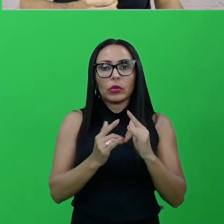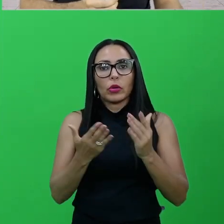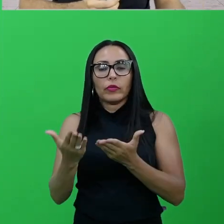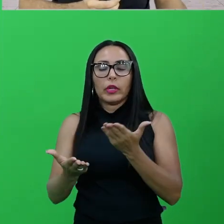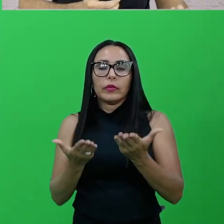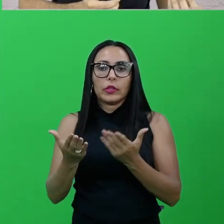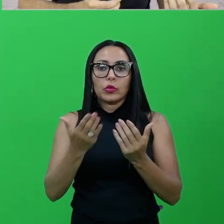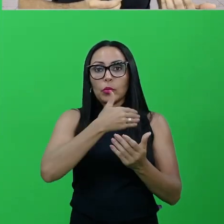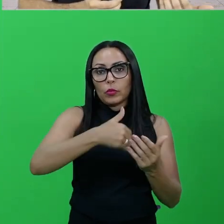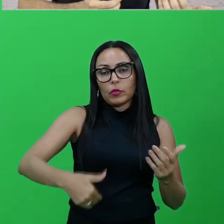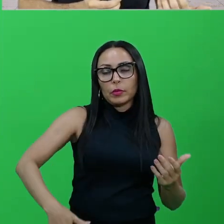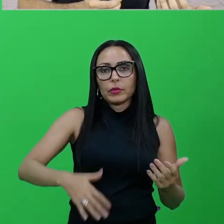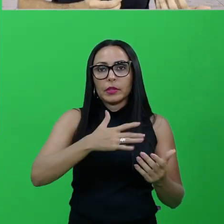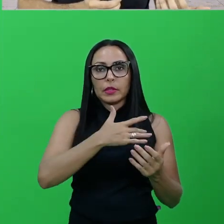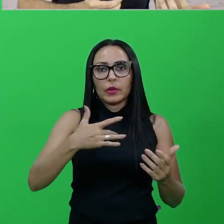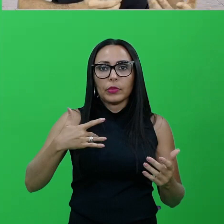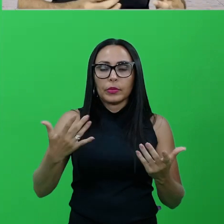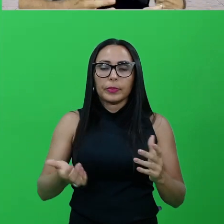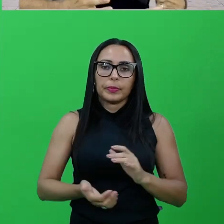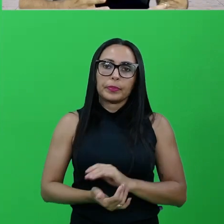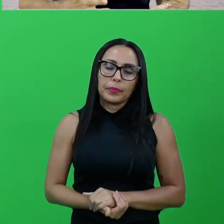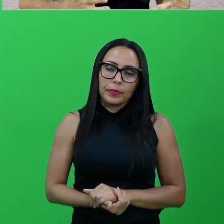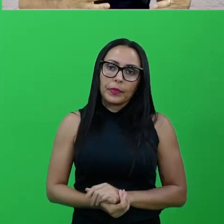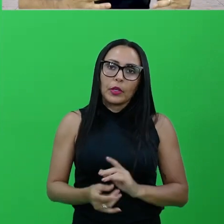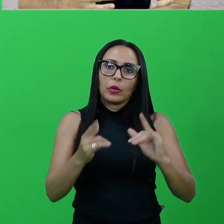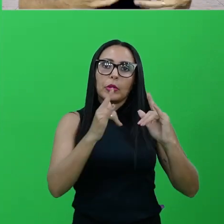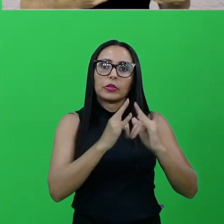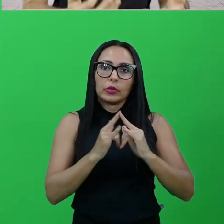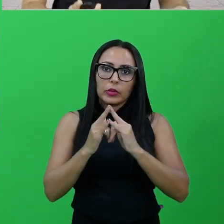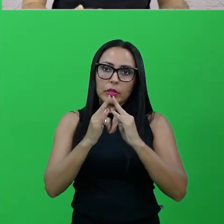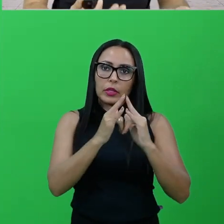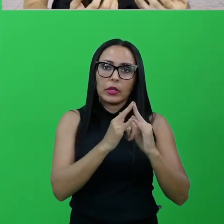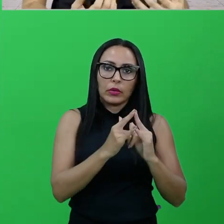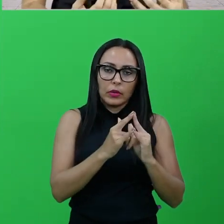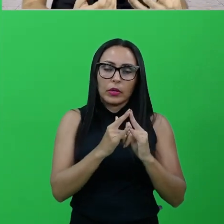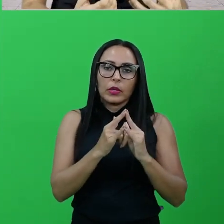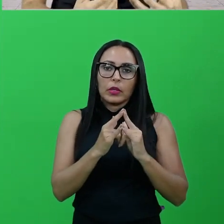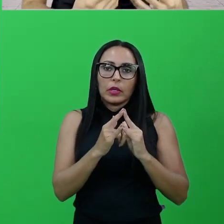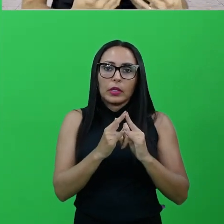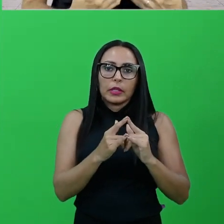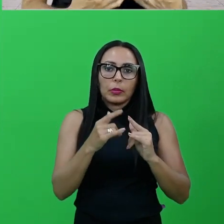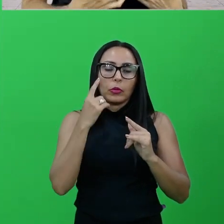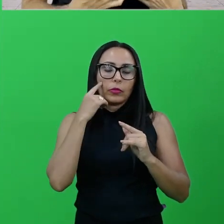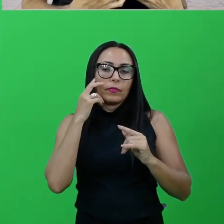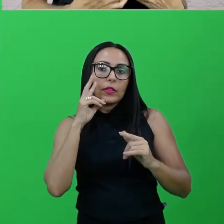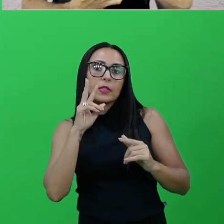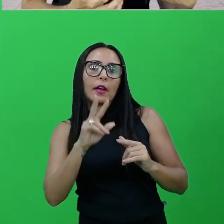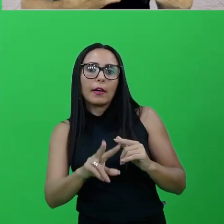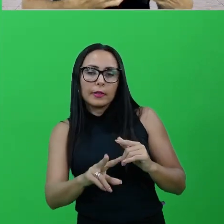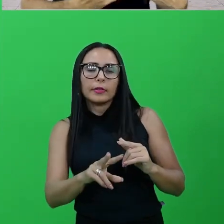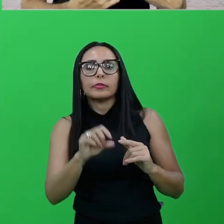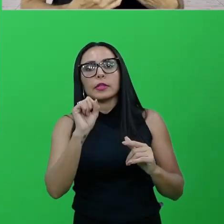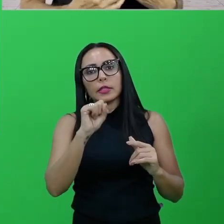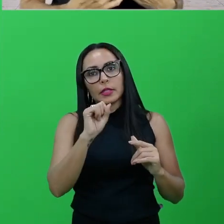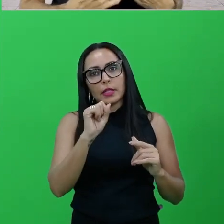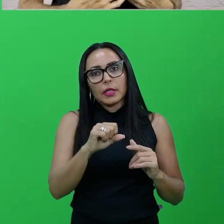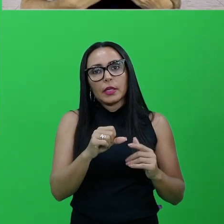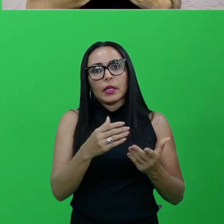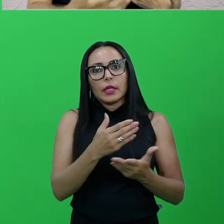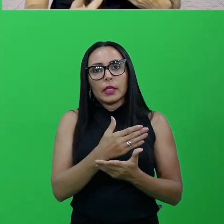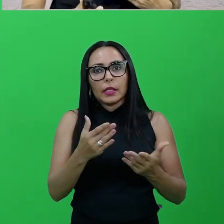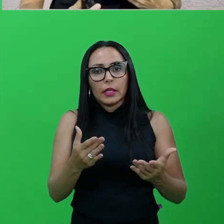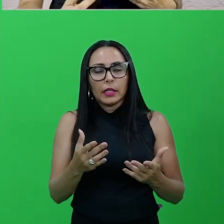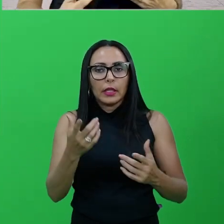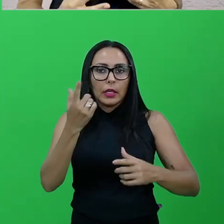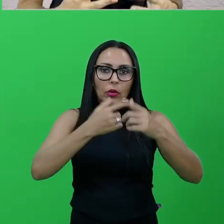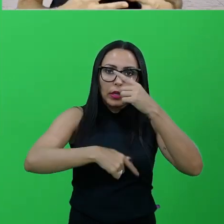público de saúde como uma instituição, digamos assim, que é muito visada, né, e que tem um potencial muito grande para